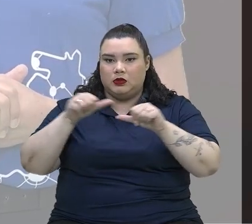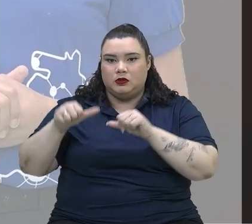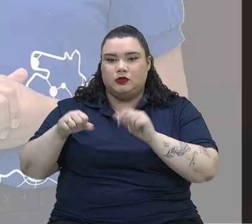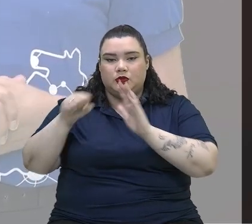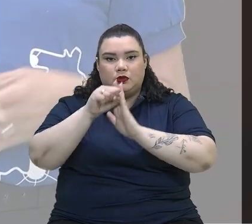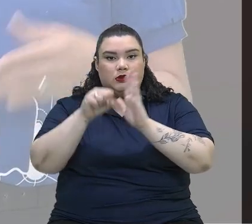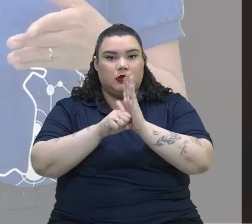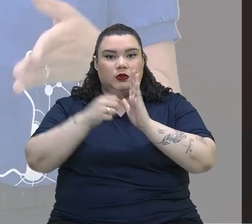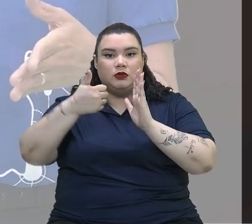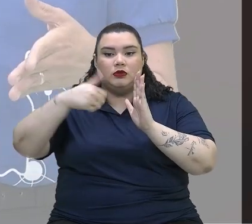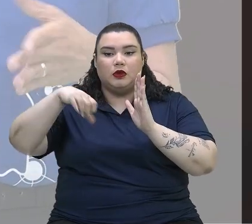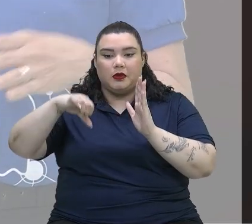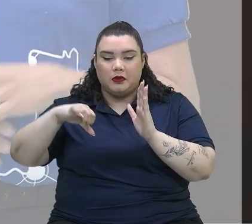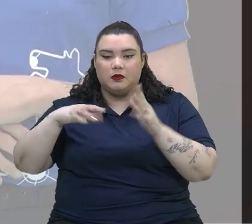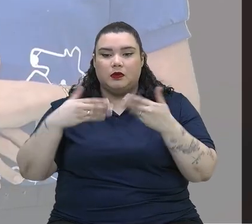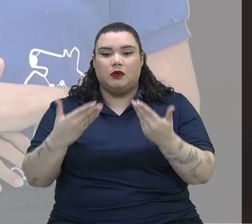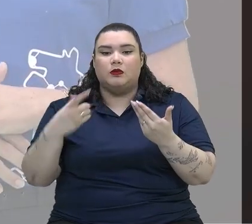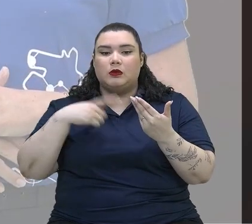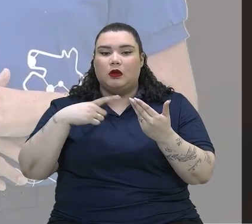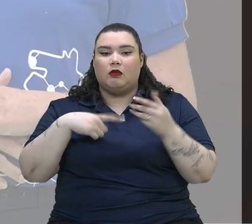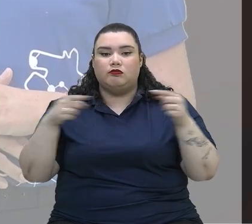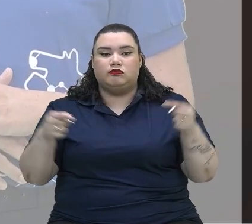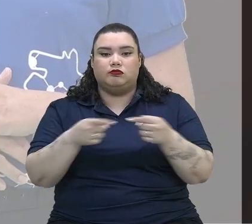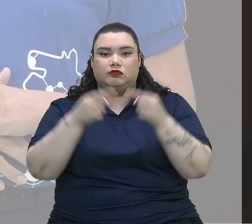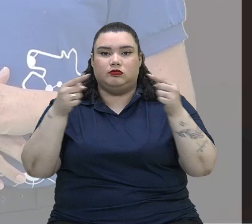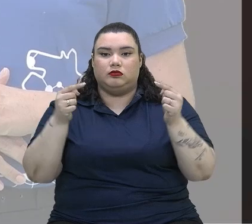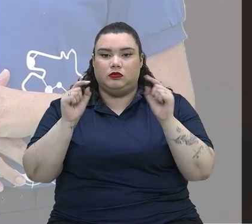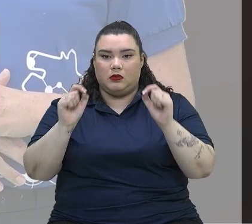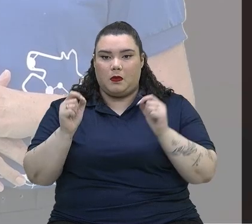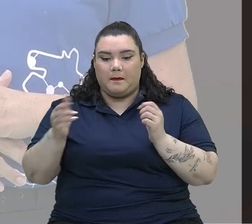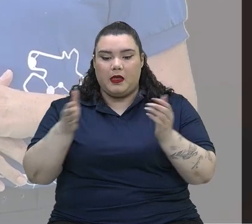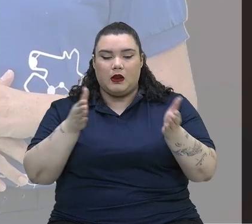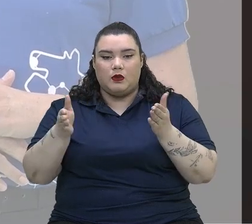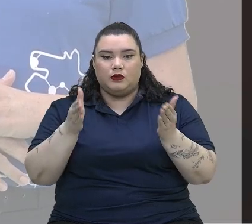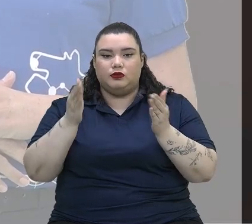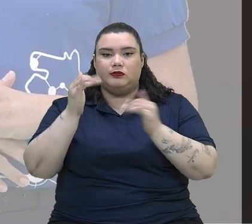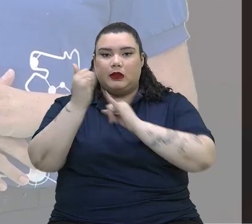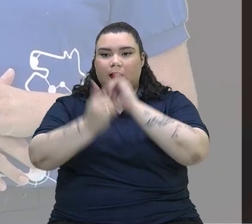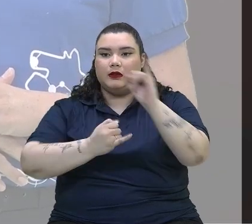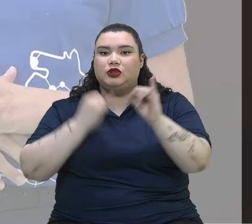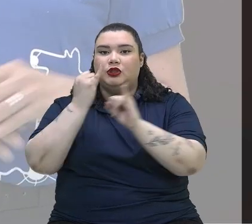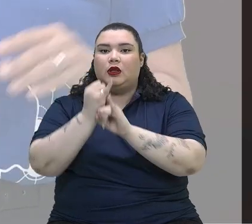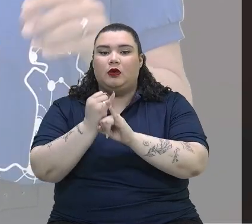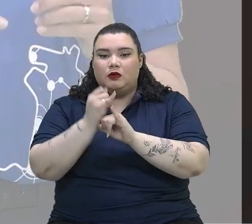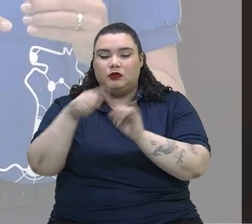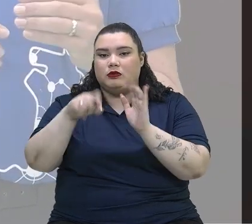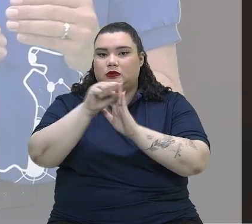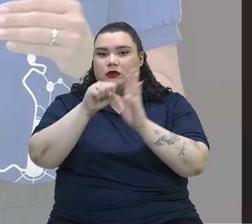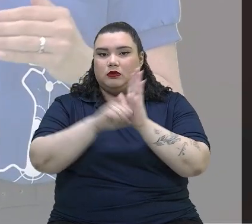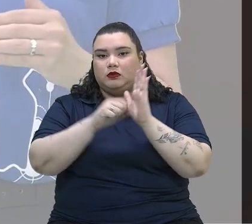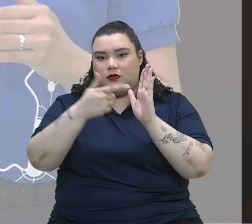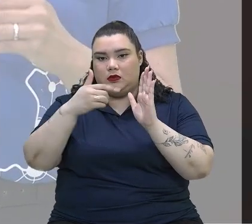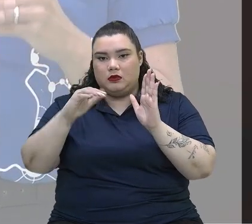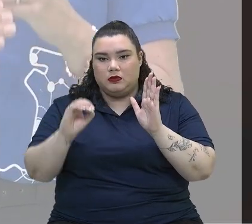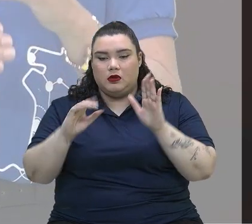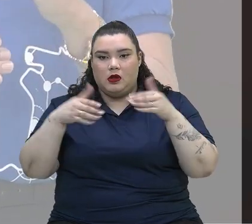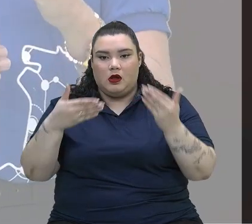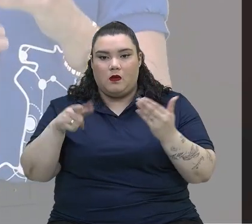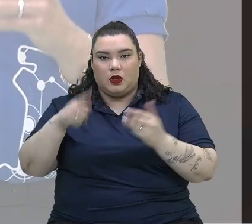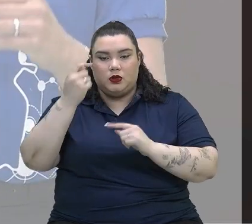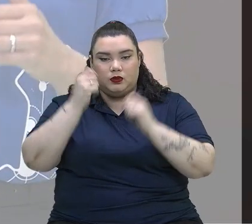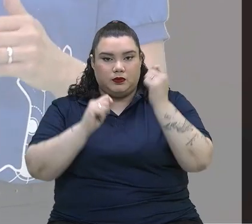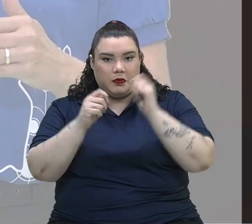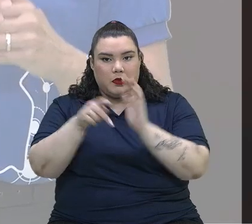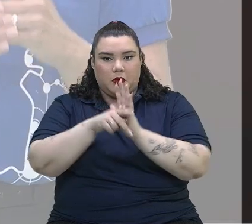século XIX, e chegamos até a era da cibernética, que é no século XX. E a indústria cultural, ela